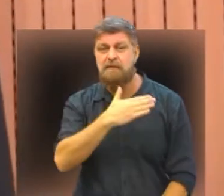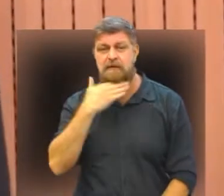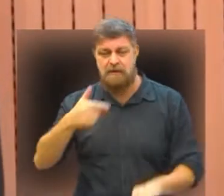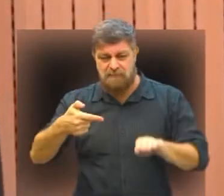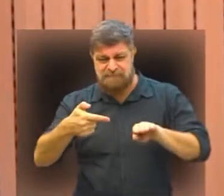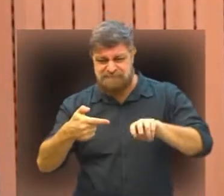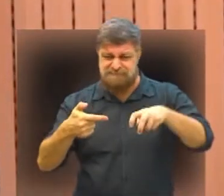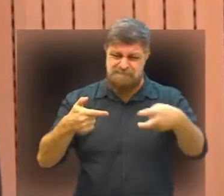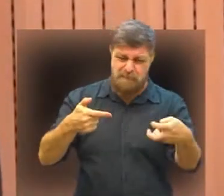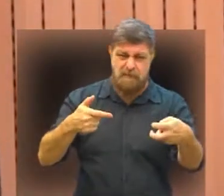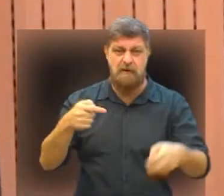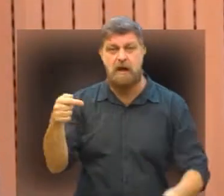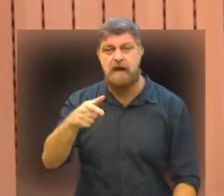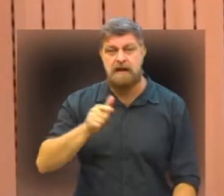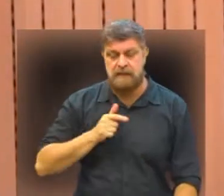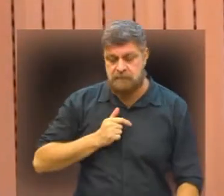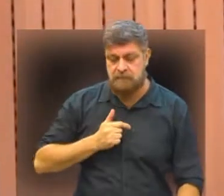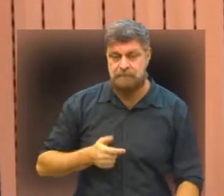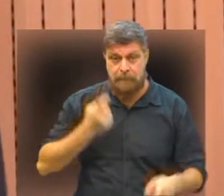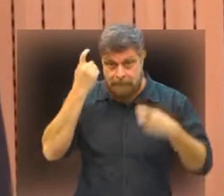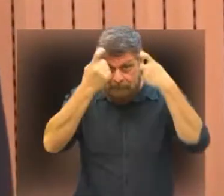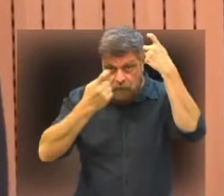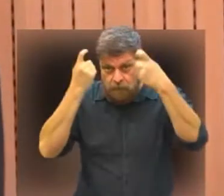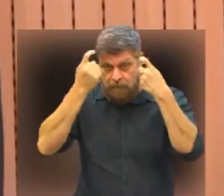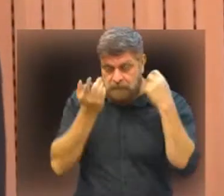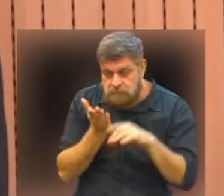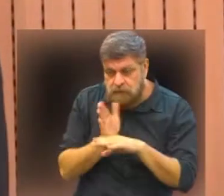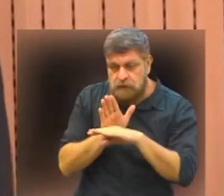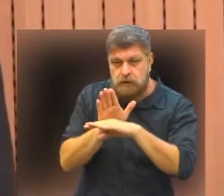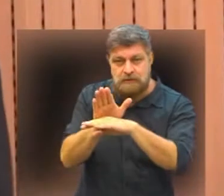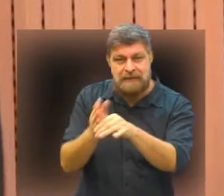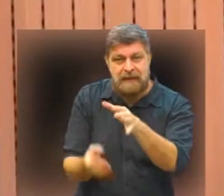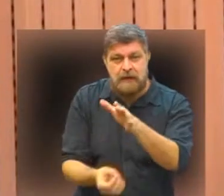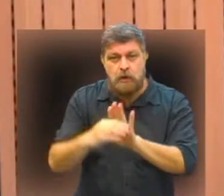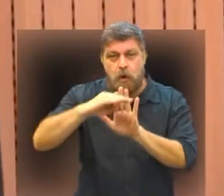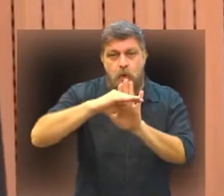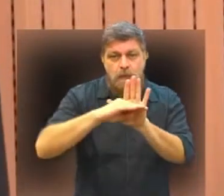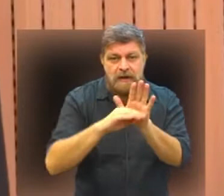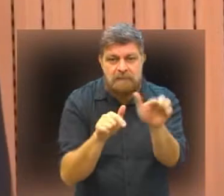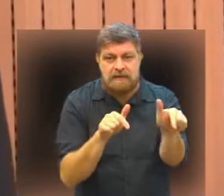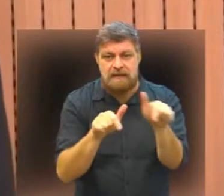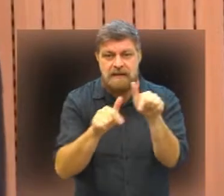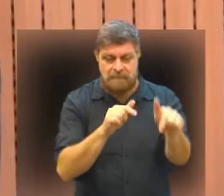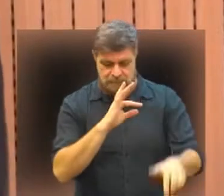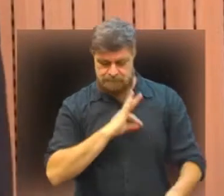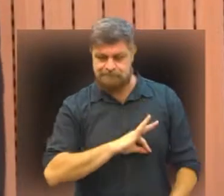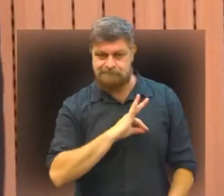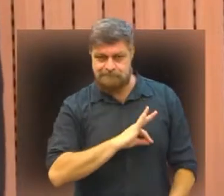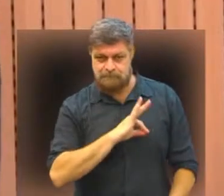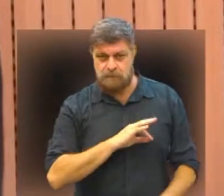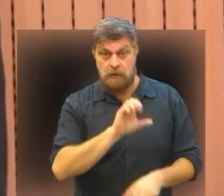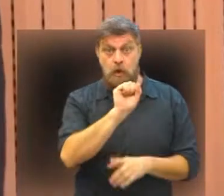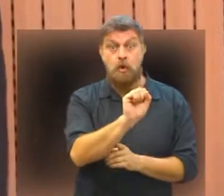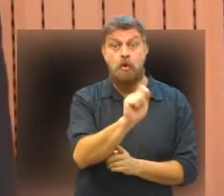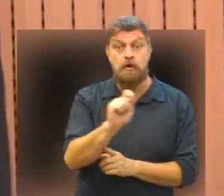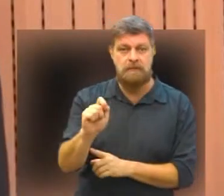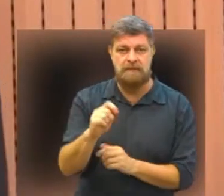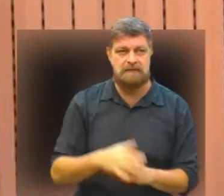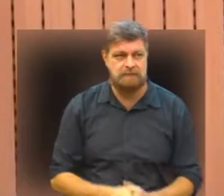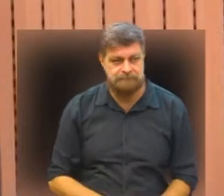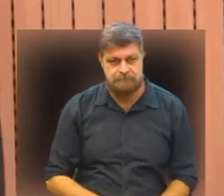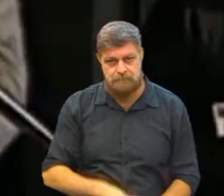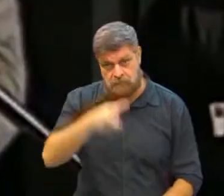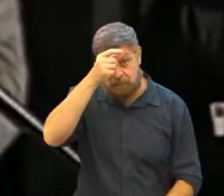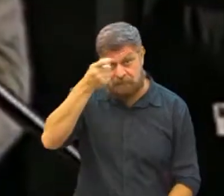Toninho, ele estava muito preocupado no bem-estar, né? Então ele gerou um programa de emprego e renda, e isso tudo foram apenas em